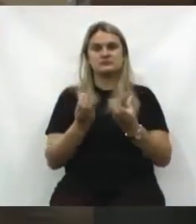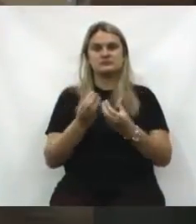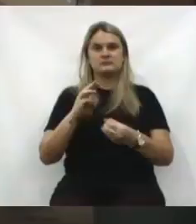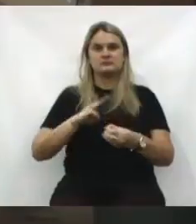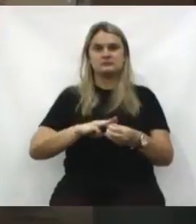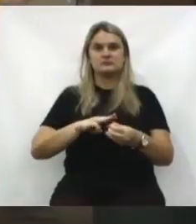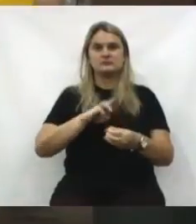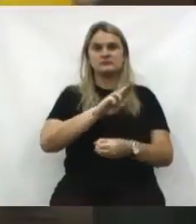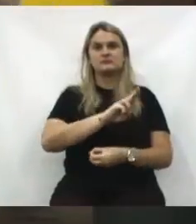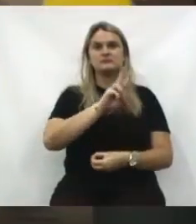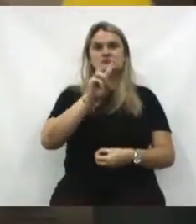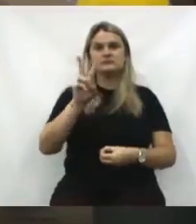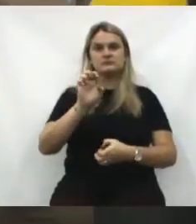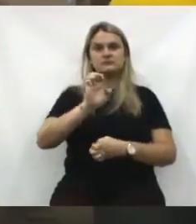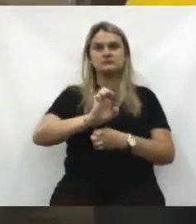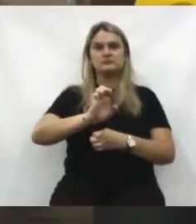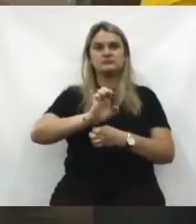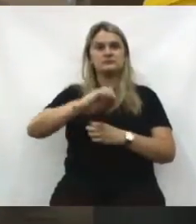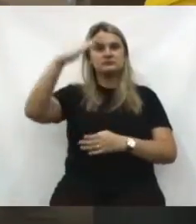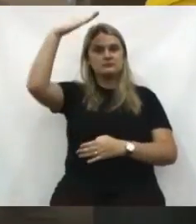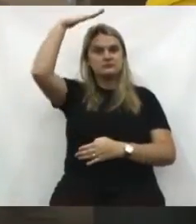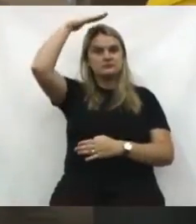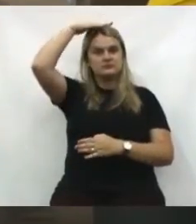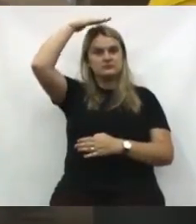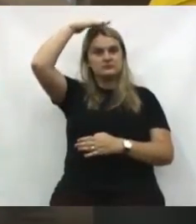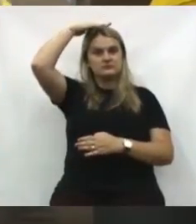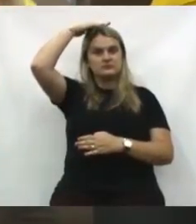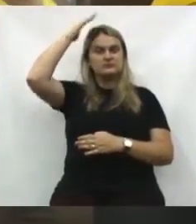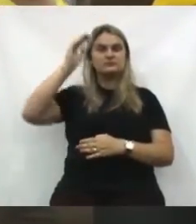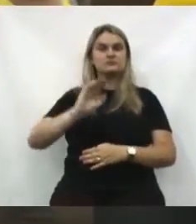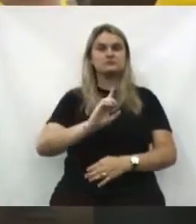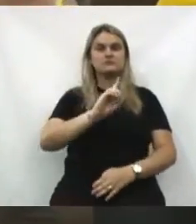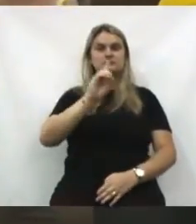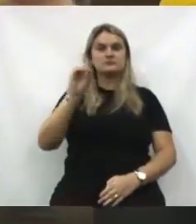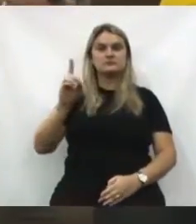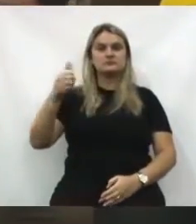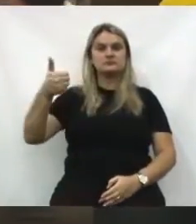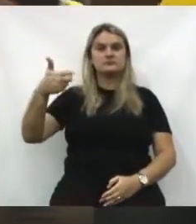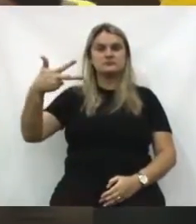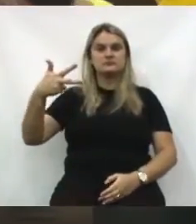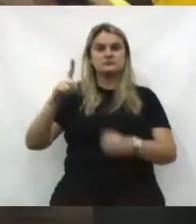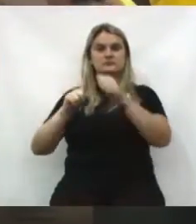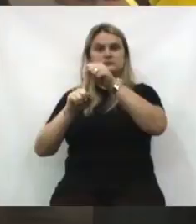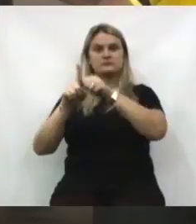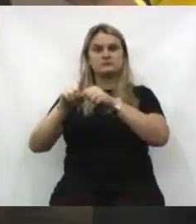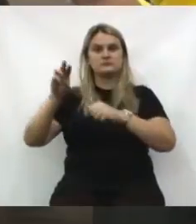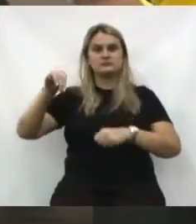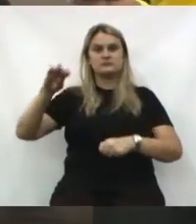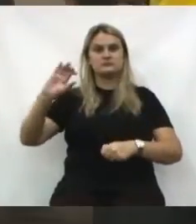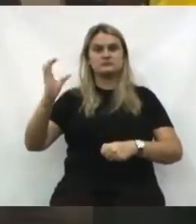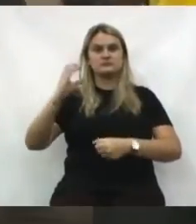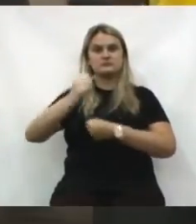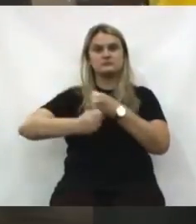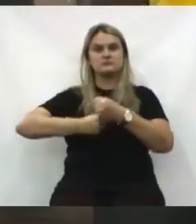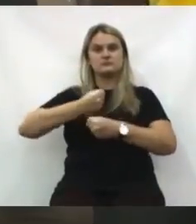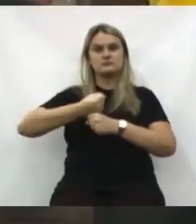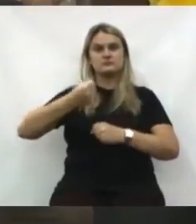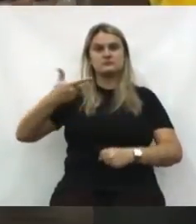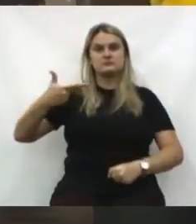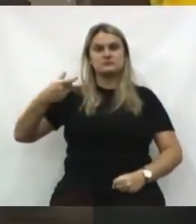Reunião ordinária da Câmara Municipal de União da Vitória, Estado do Paraná, do dia 13 de março